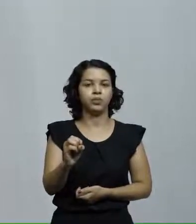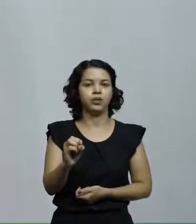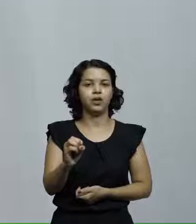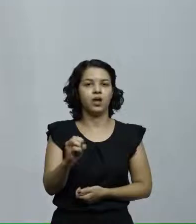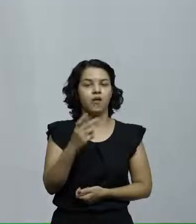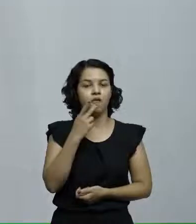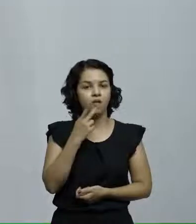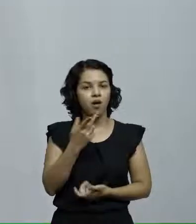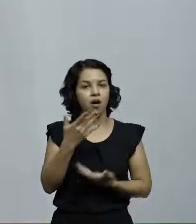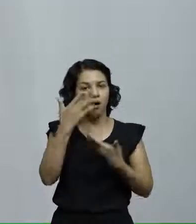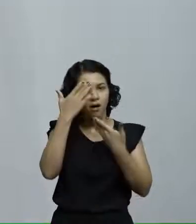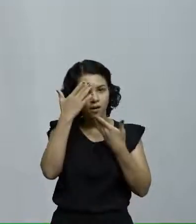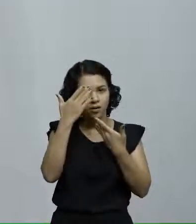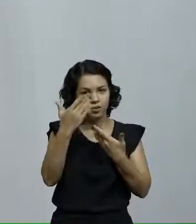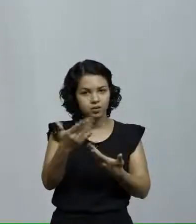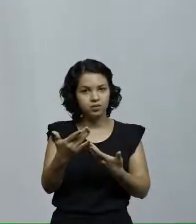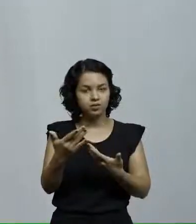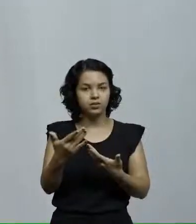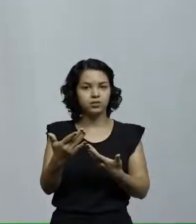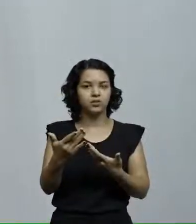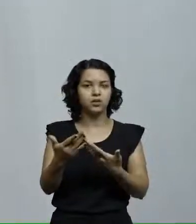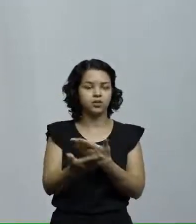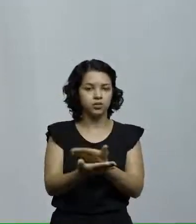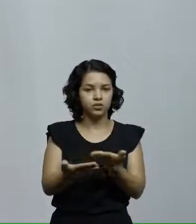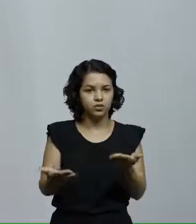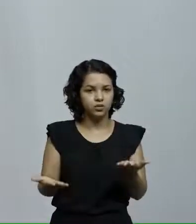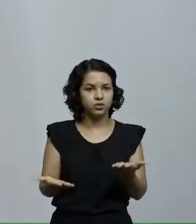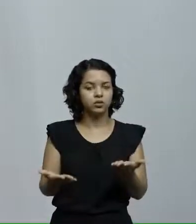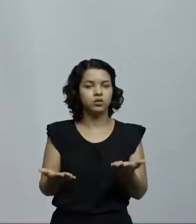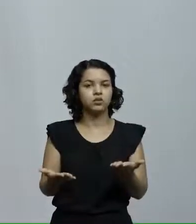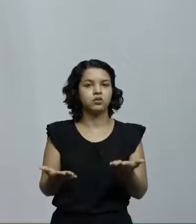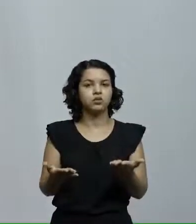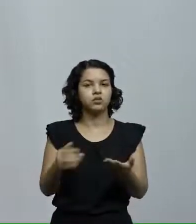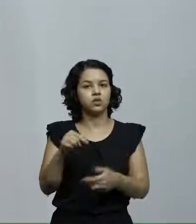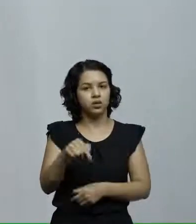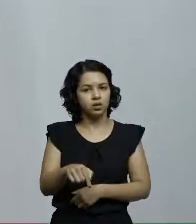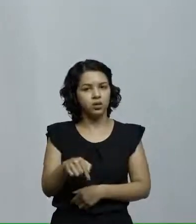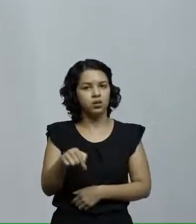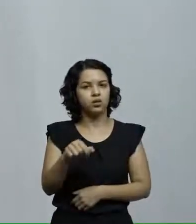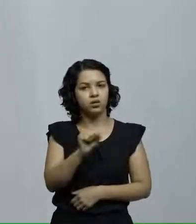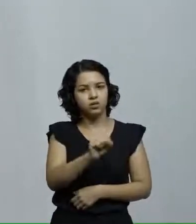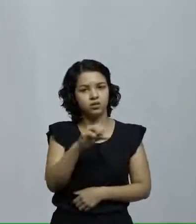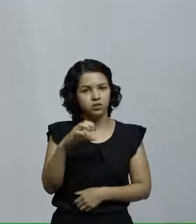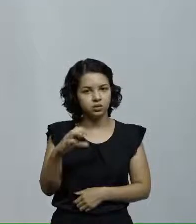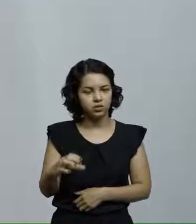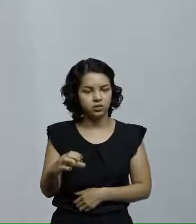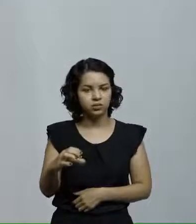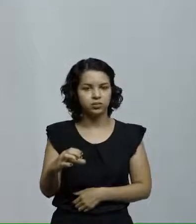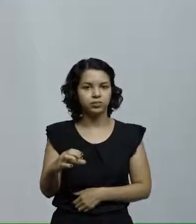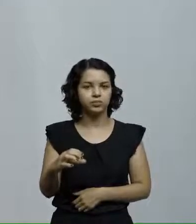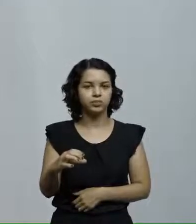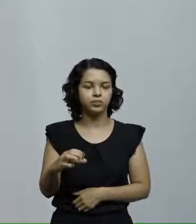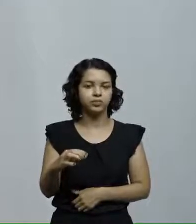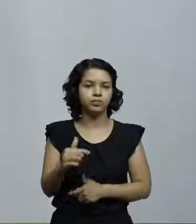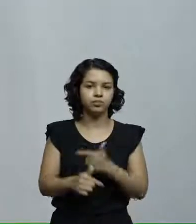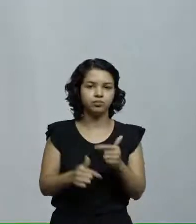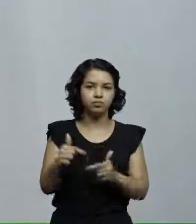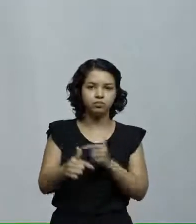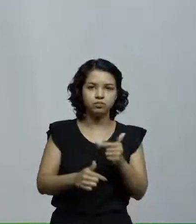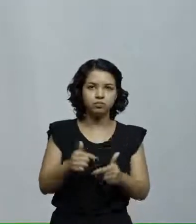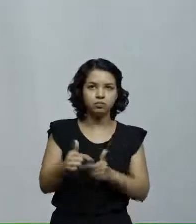agradecer, então, mais uma vez, o reconhecimento do Parlamento catarinense, né, pelas atividades